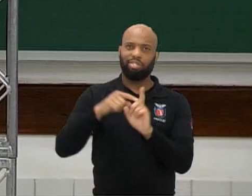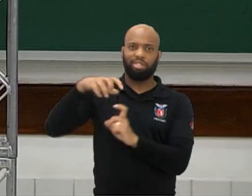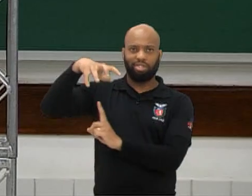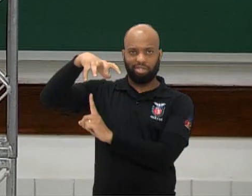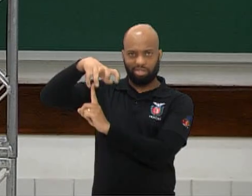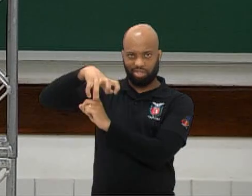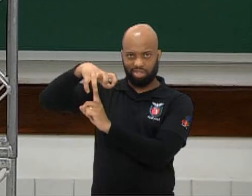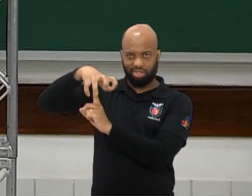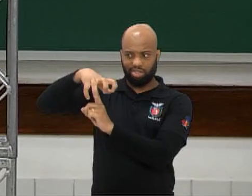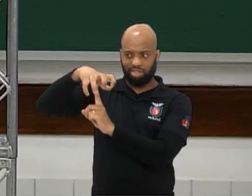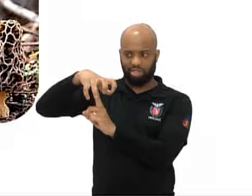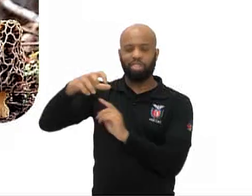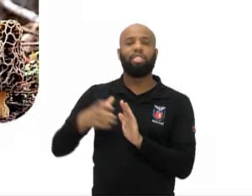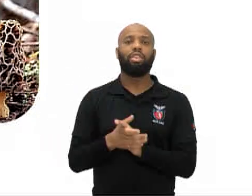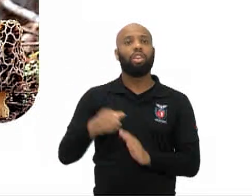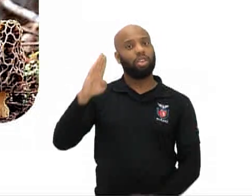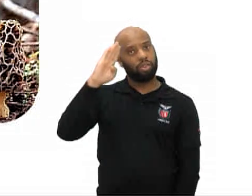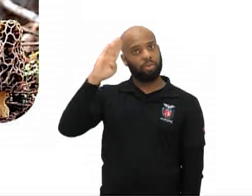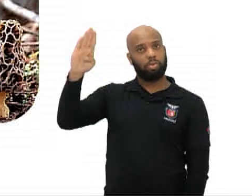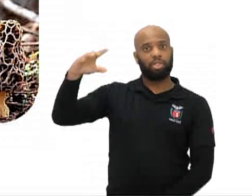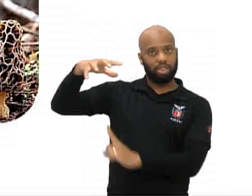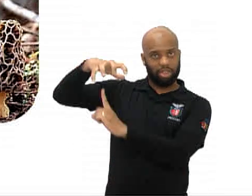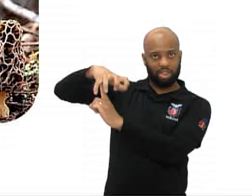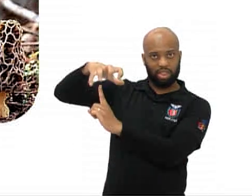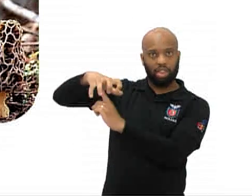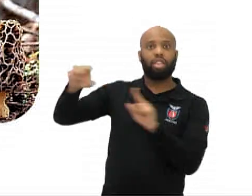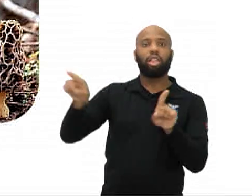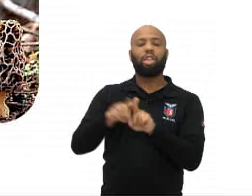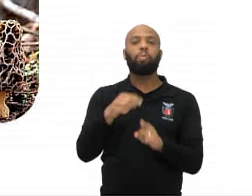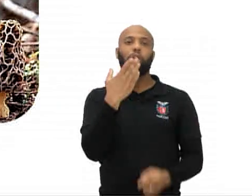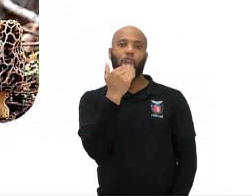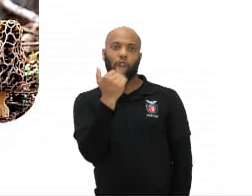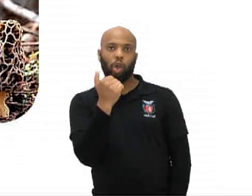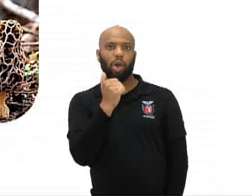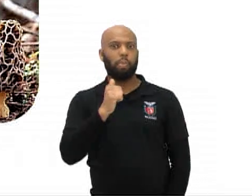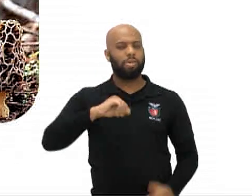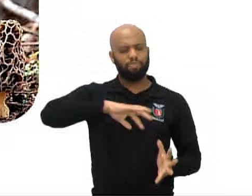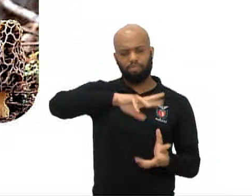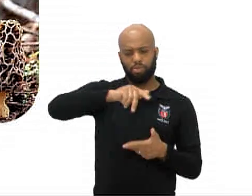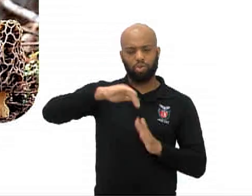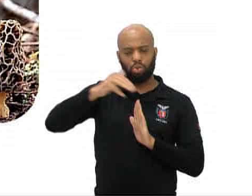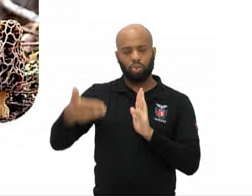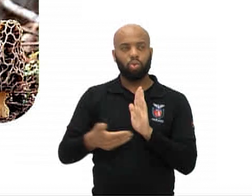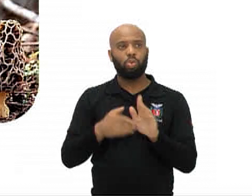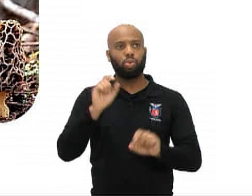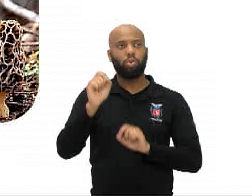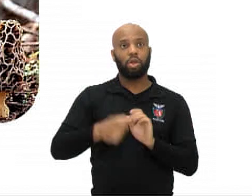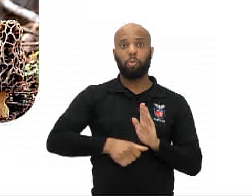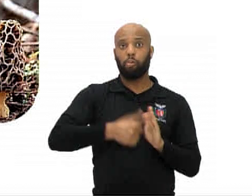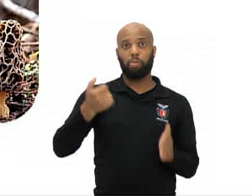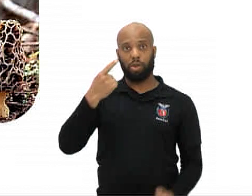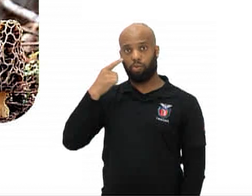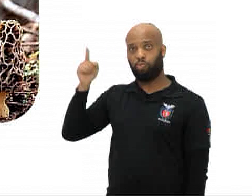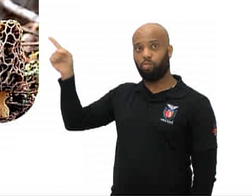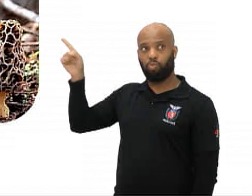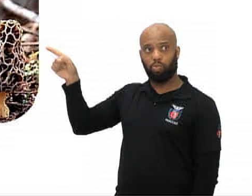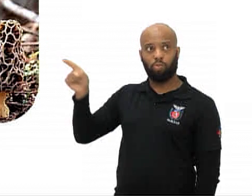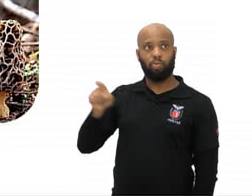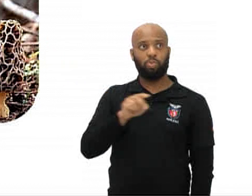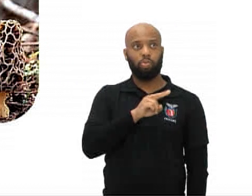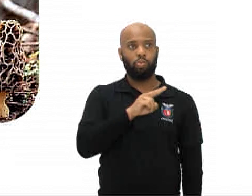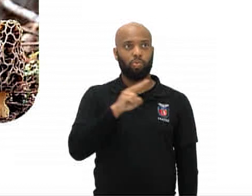de cogumelos. O principal e o mais consumido no mundo inteiro, pessoal, é esse primeiro aqui, é o